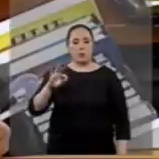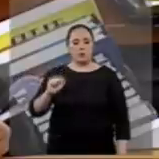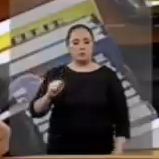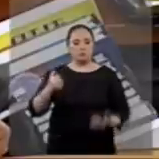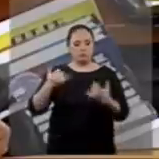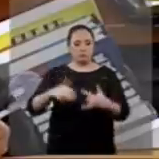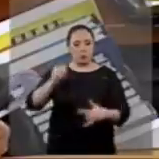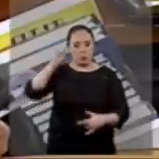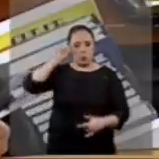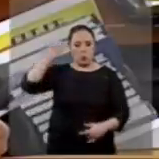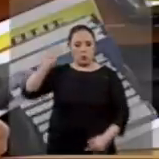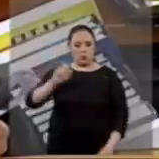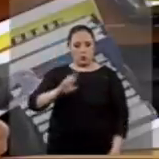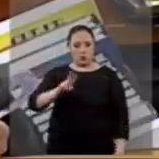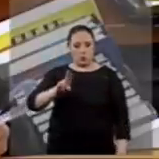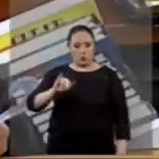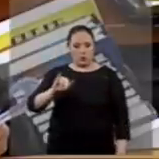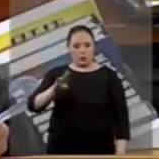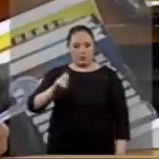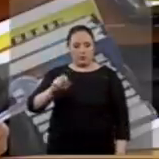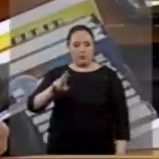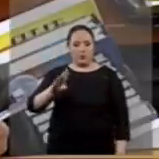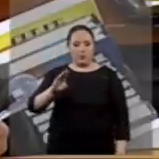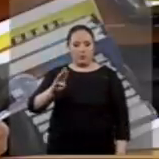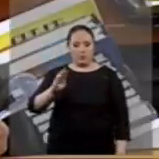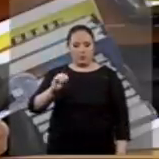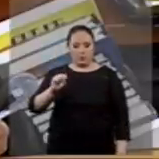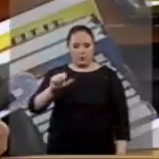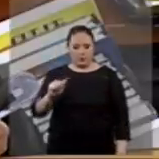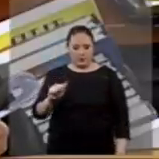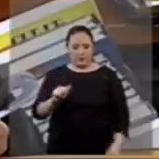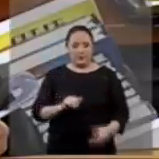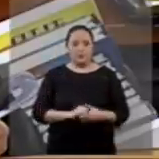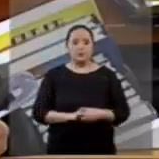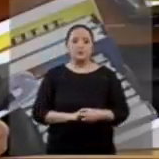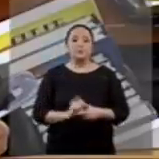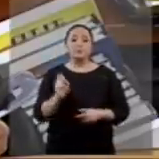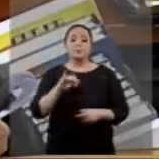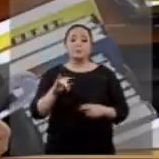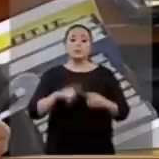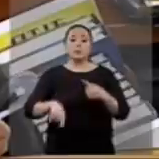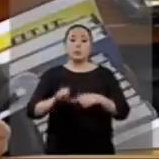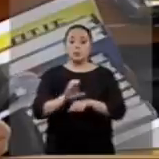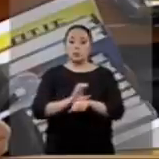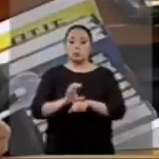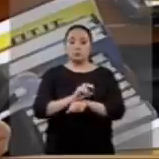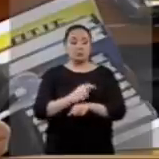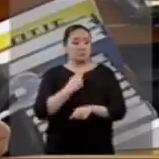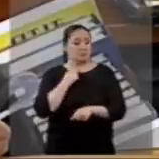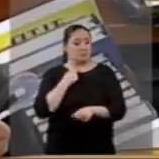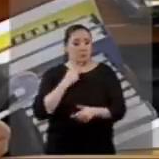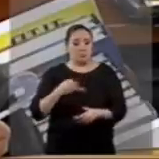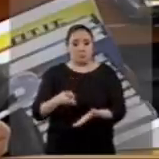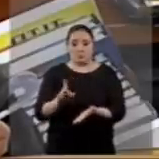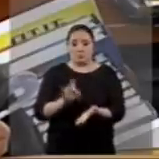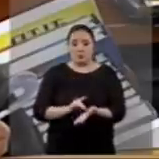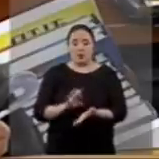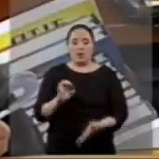Há contradição em termos. Se for inconstitucional, não pode ter